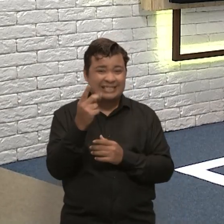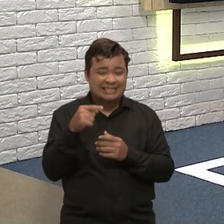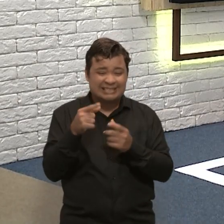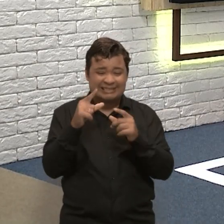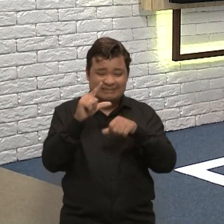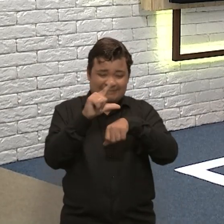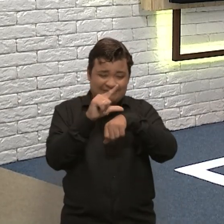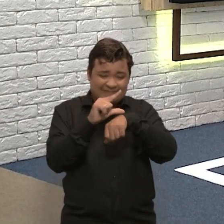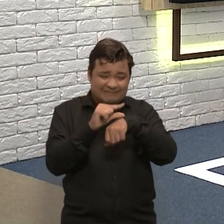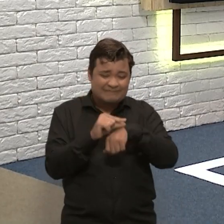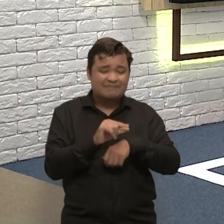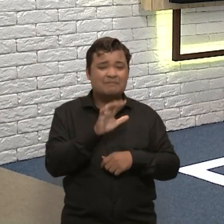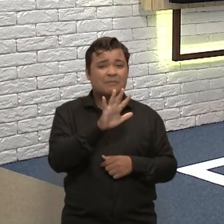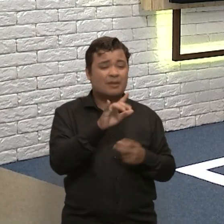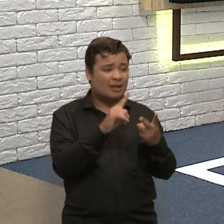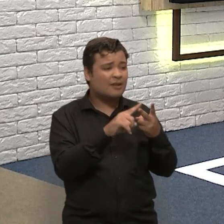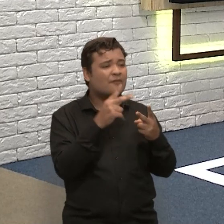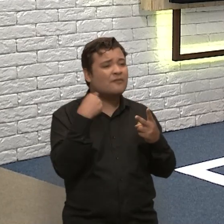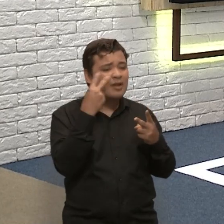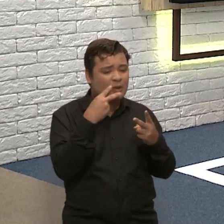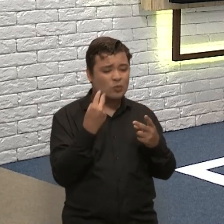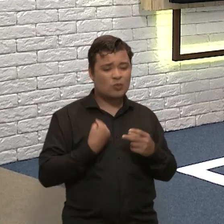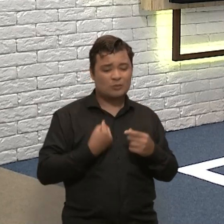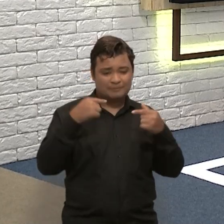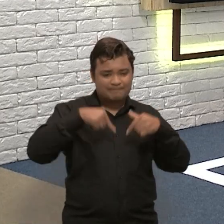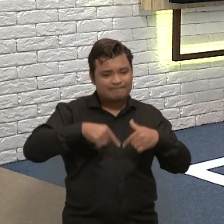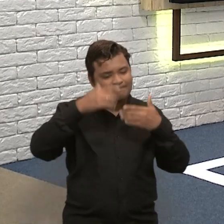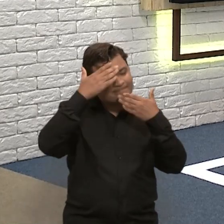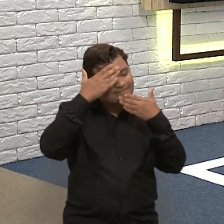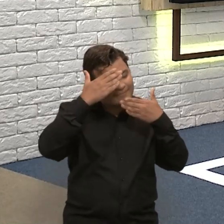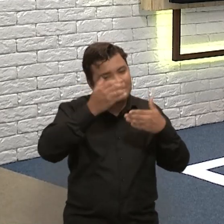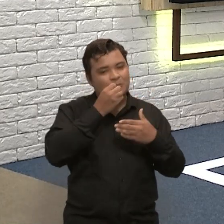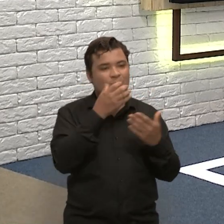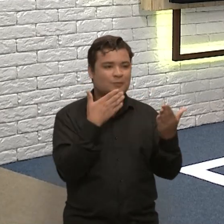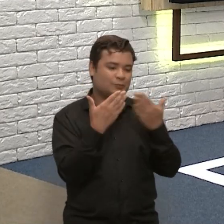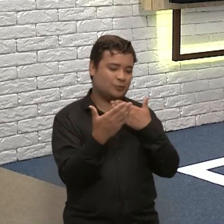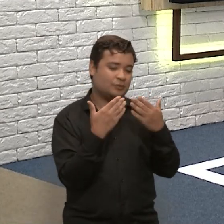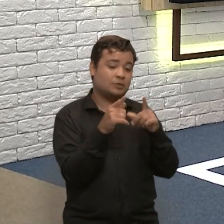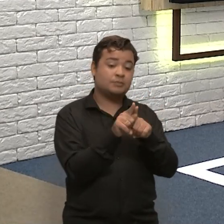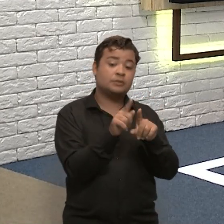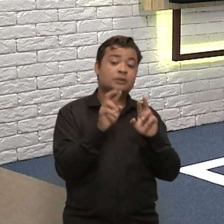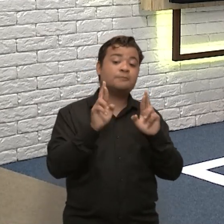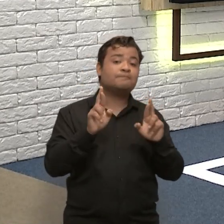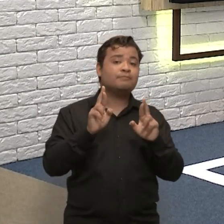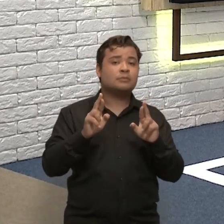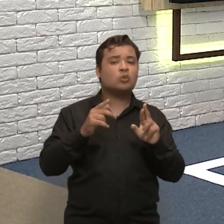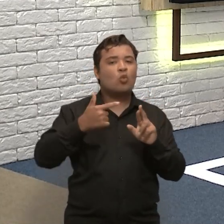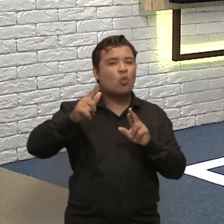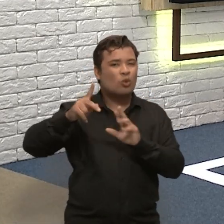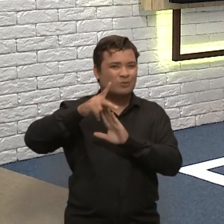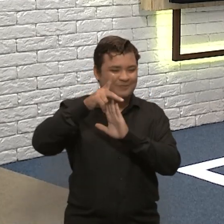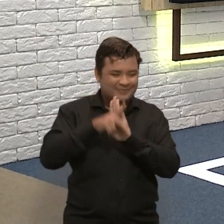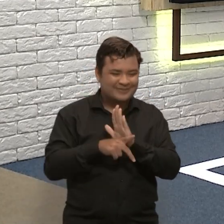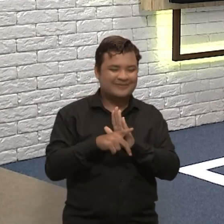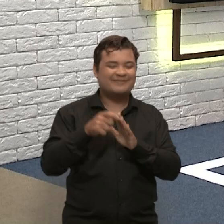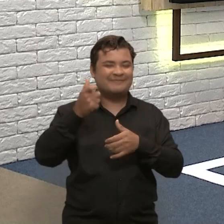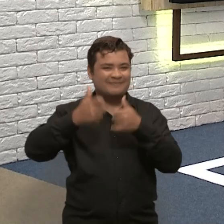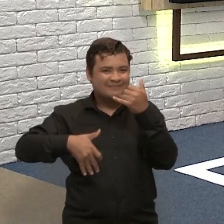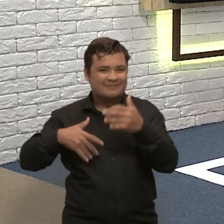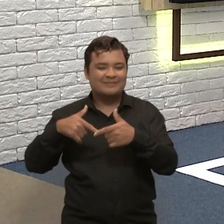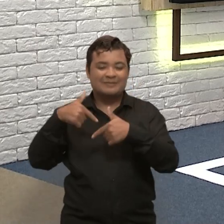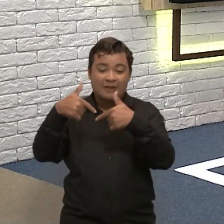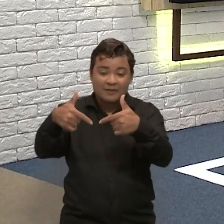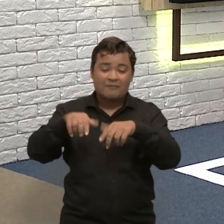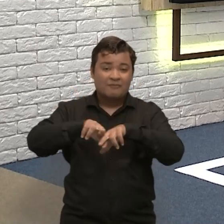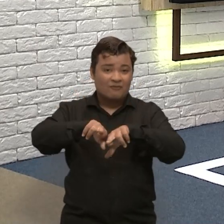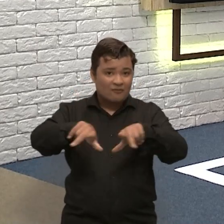Sabrina Garcês pela sua presença. Muito bom poder conversar com a senhora. Espero que a gente possa falar também sobre outros projetos, outras iniciativas e